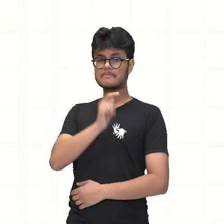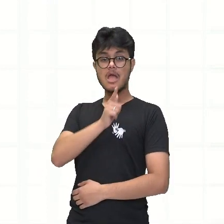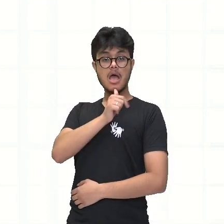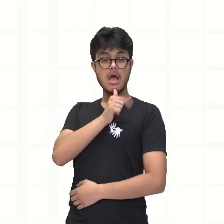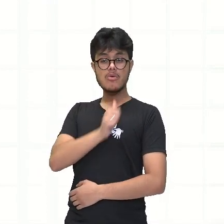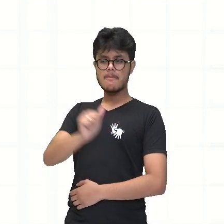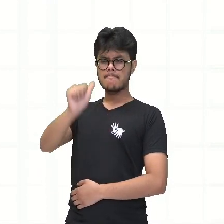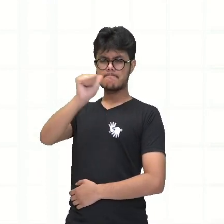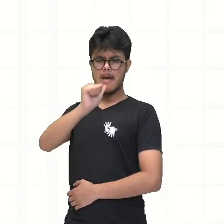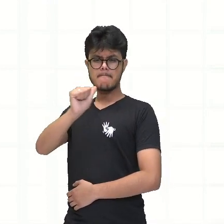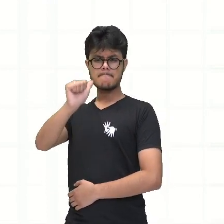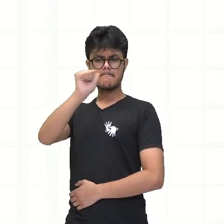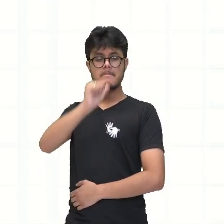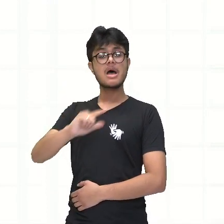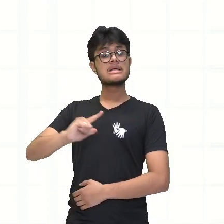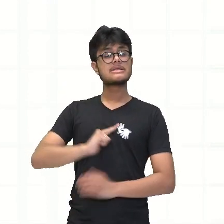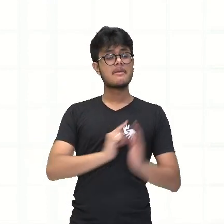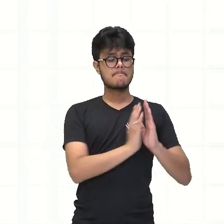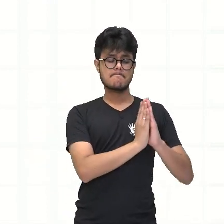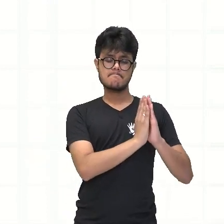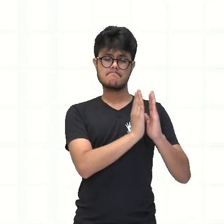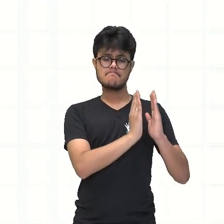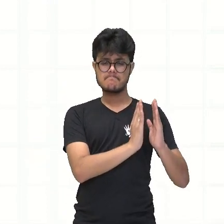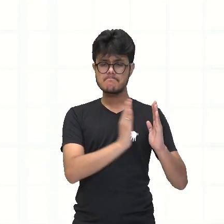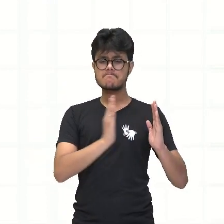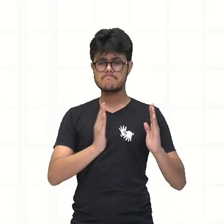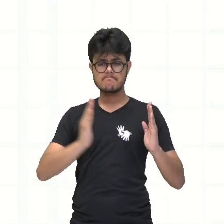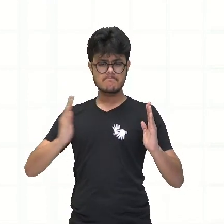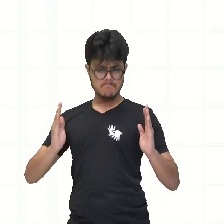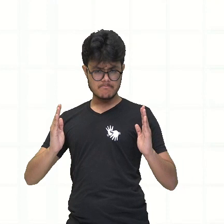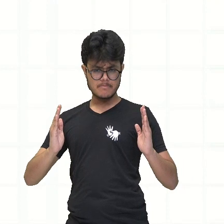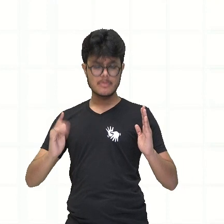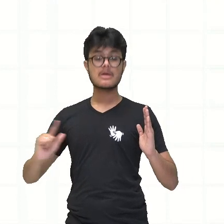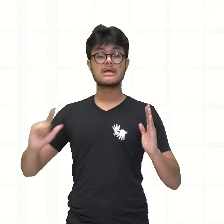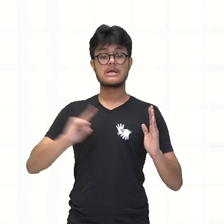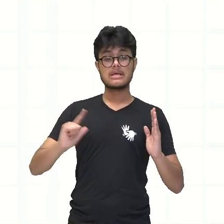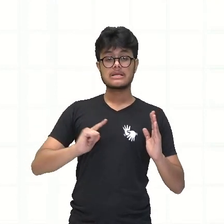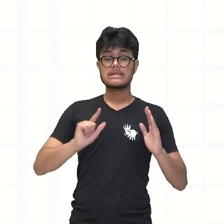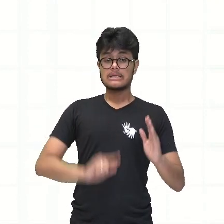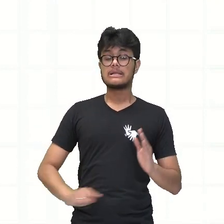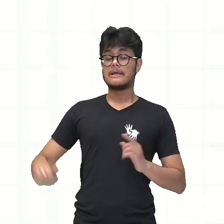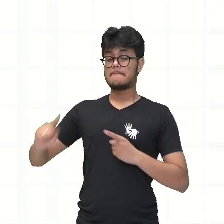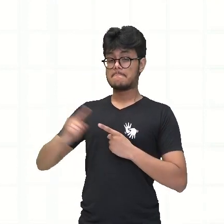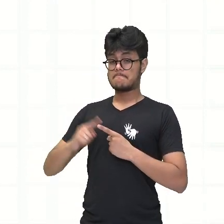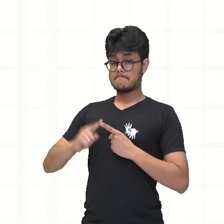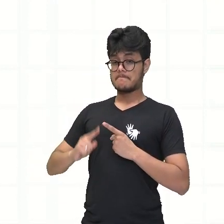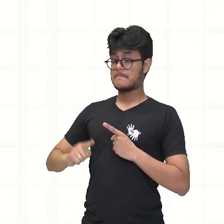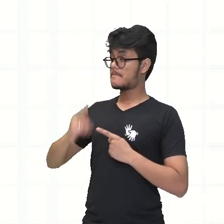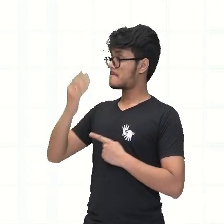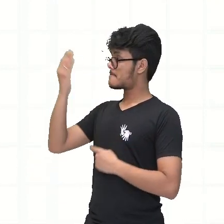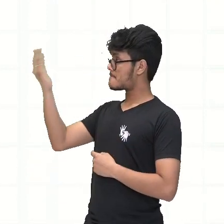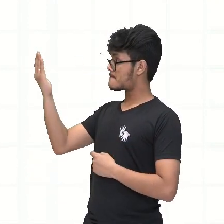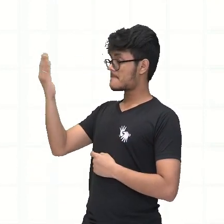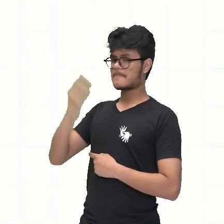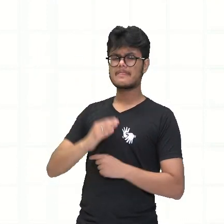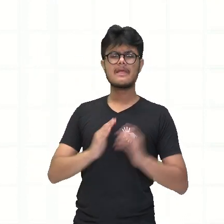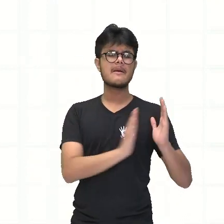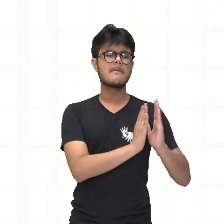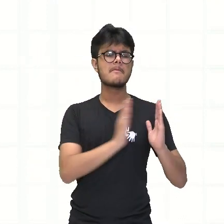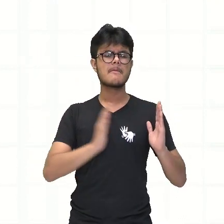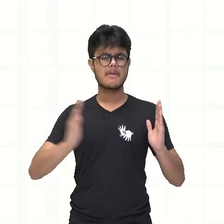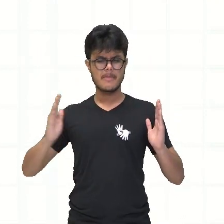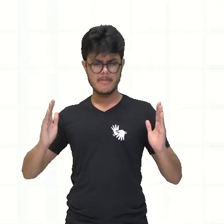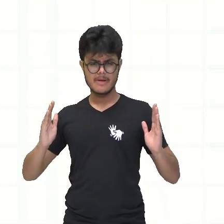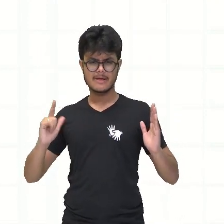várias etapas, tá? Nós temos etapas de captação, coagulação, floaculação,